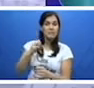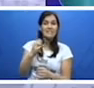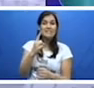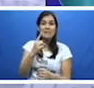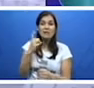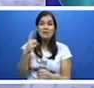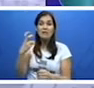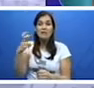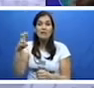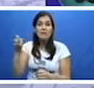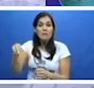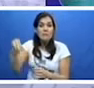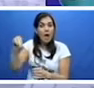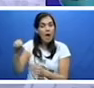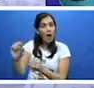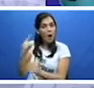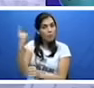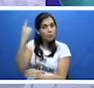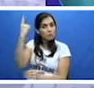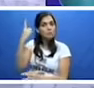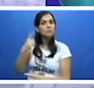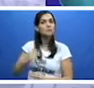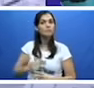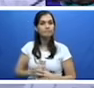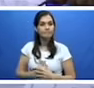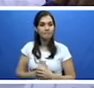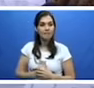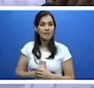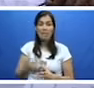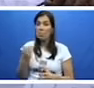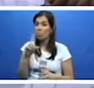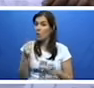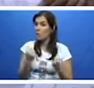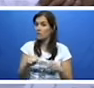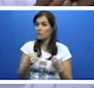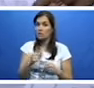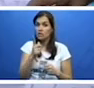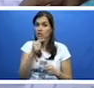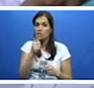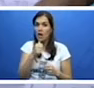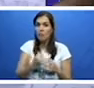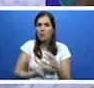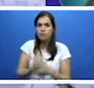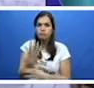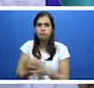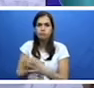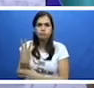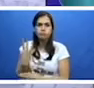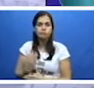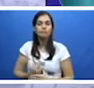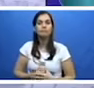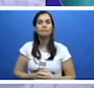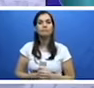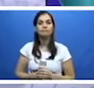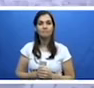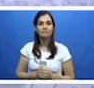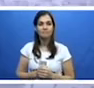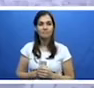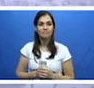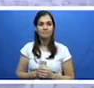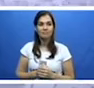115 metros de altura Ah e não necessário não necessitam de água para reprodução Assim como as pteridófitas necessitavam